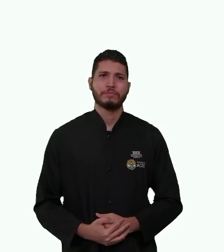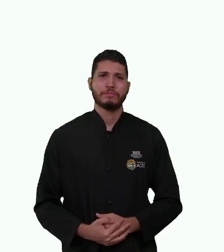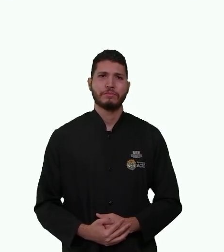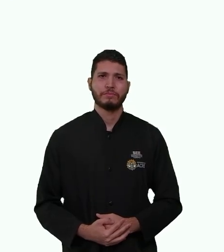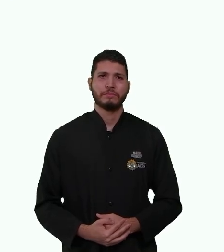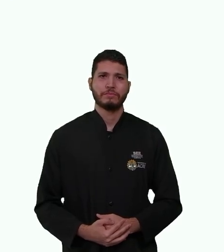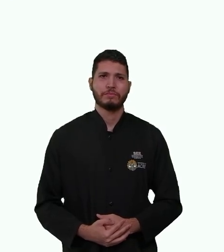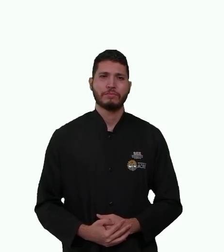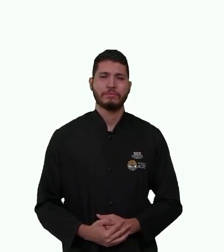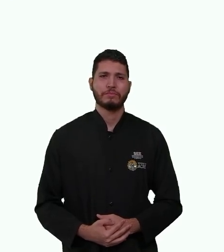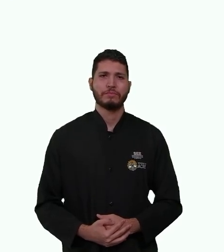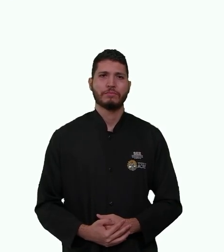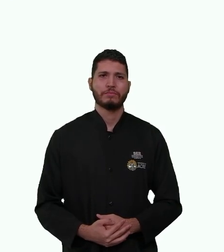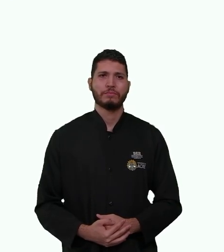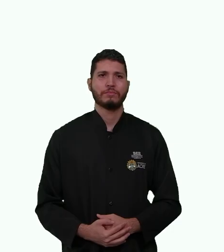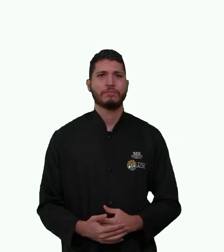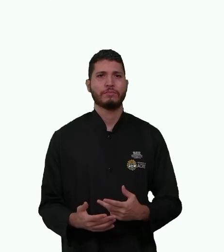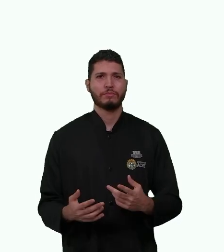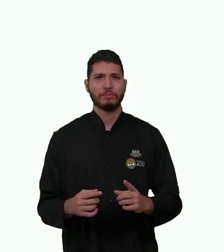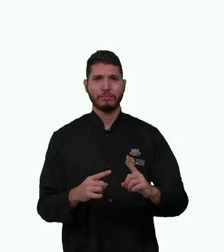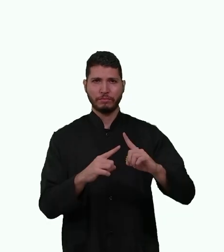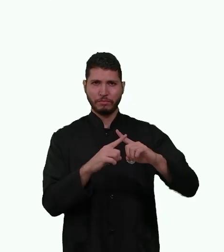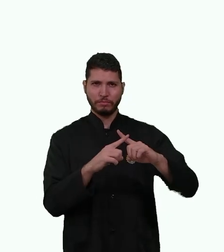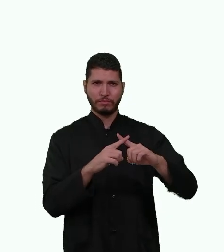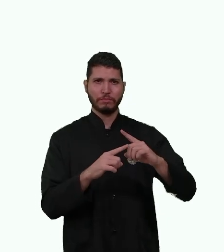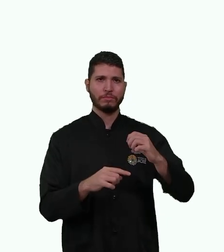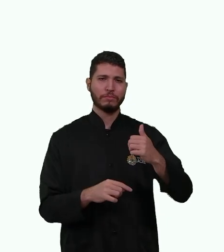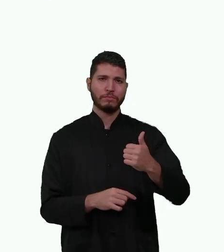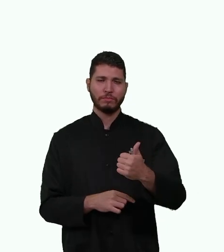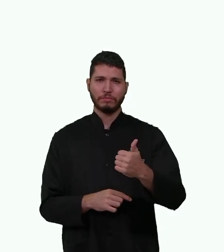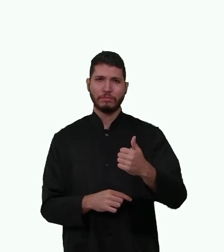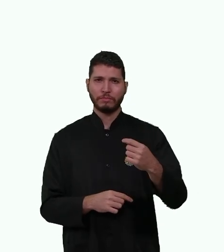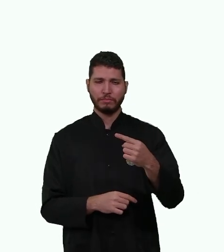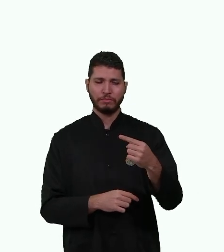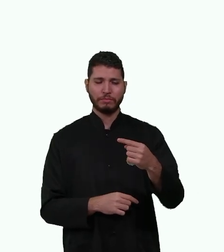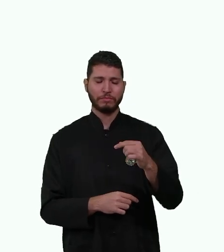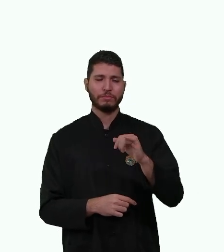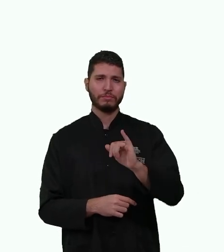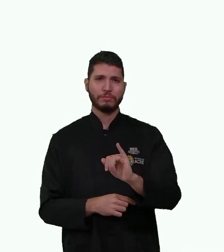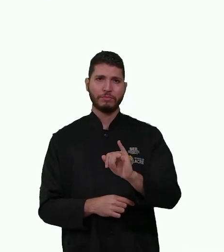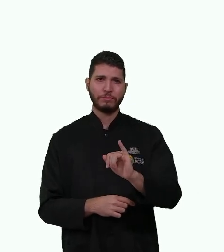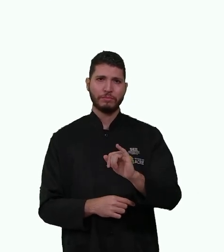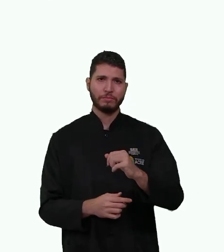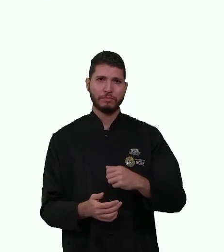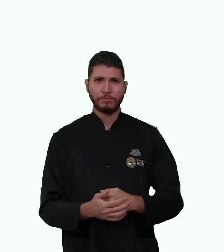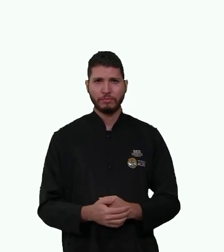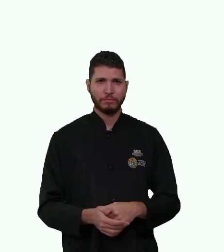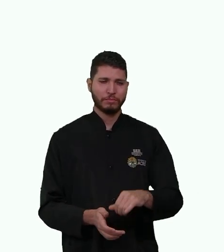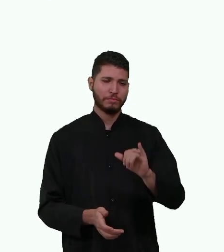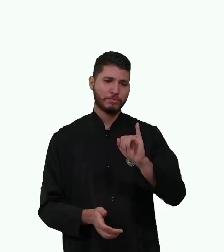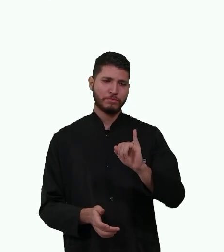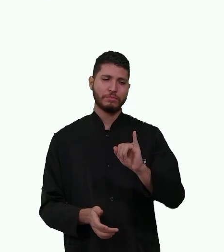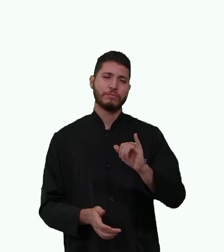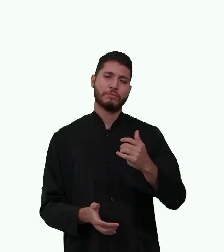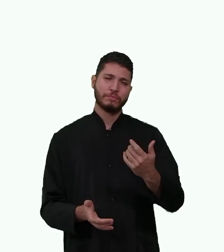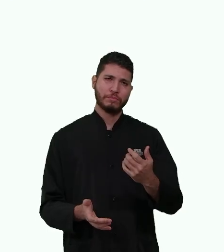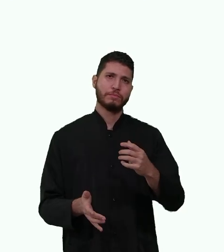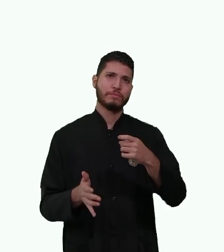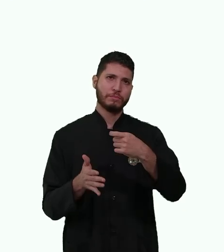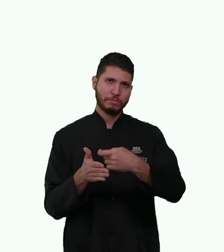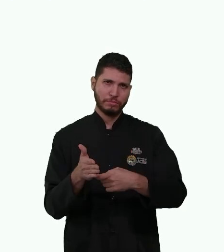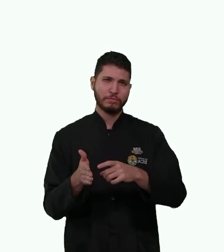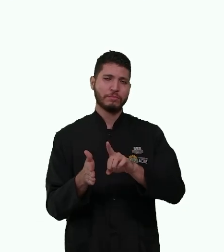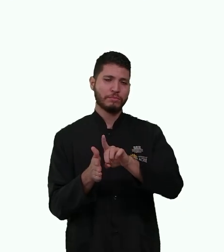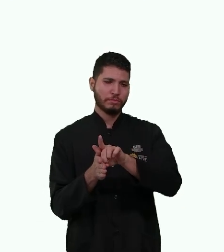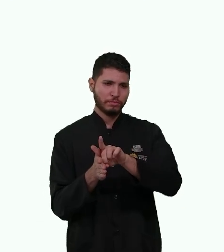ó. Aqui o fator de multiplicação é 1 menos I, onde o I é a taxa de desconto. E o 1